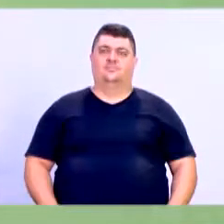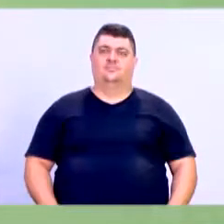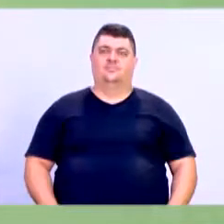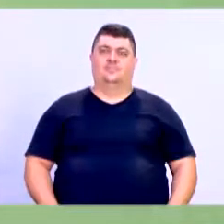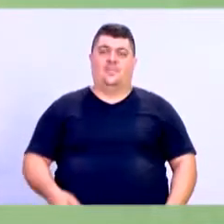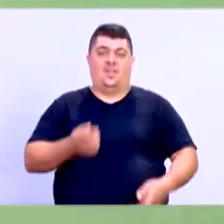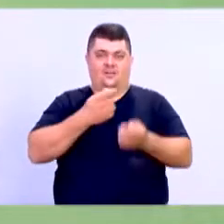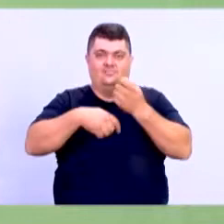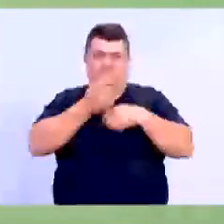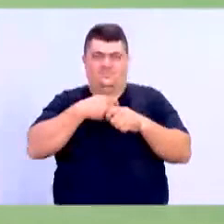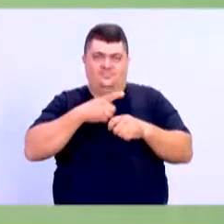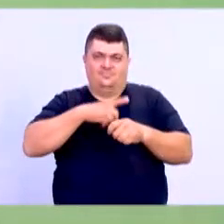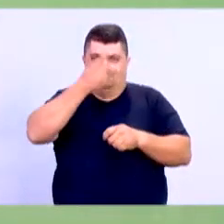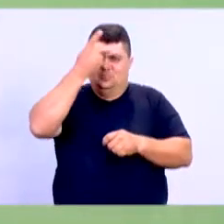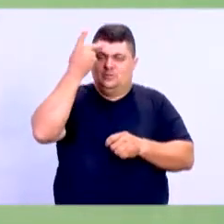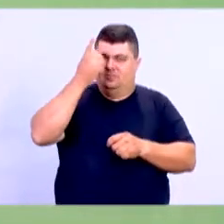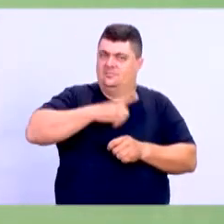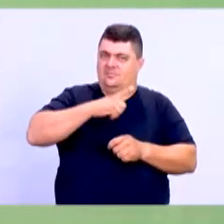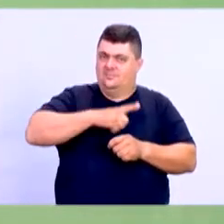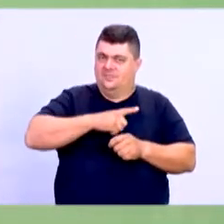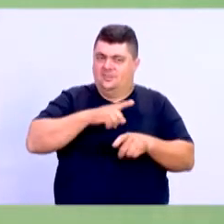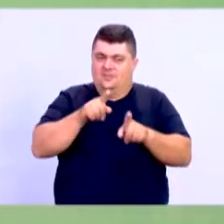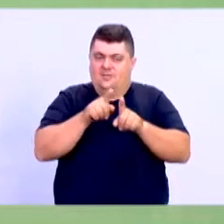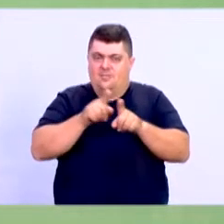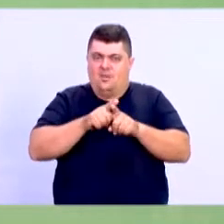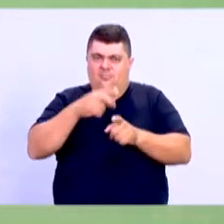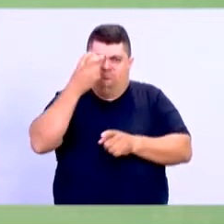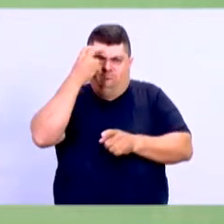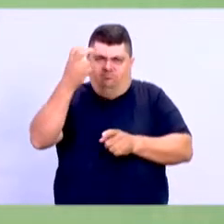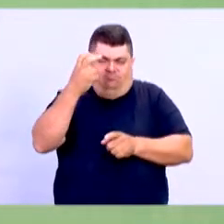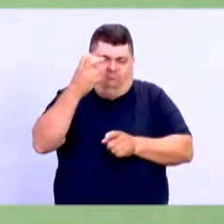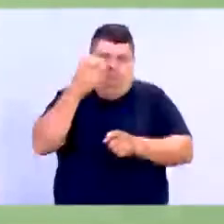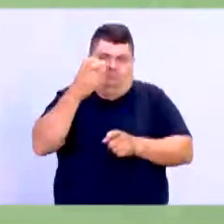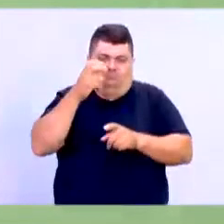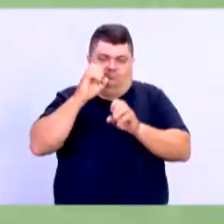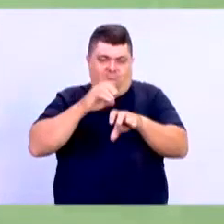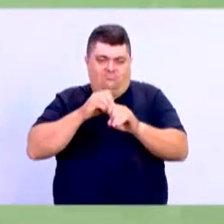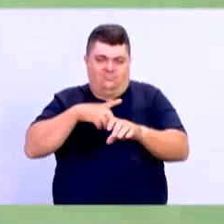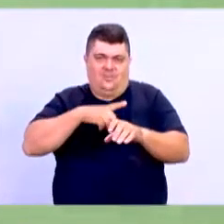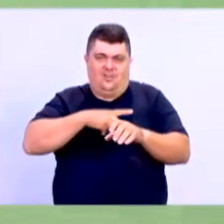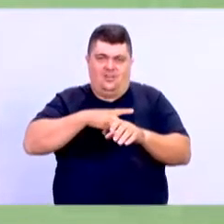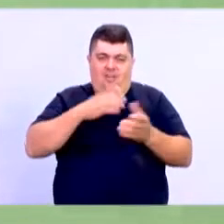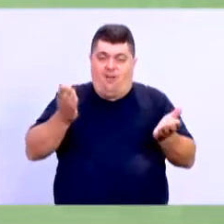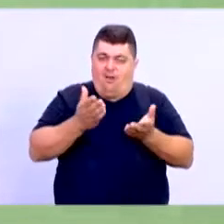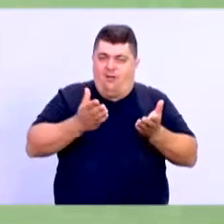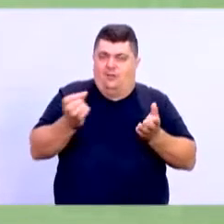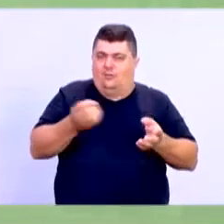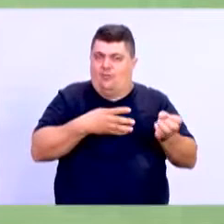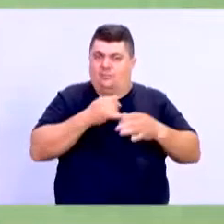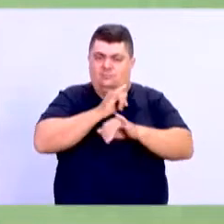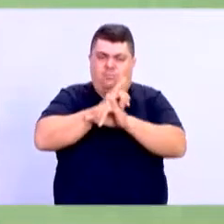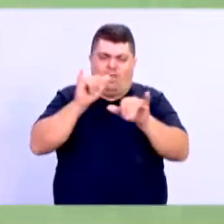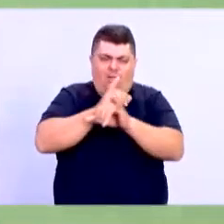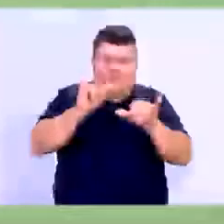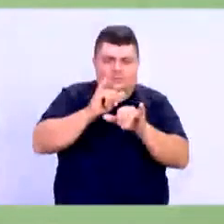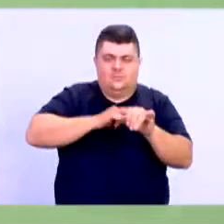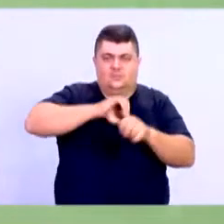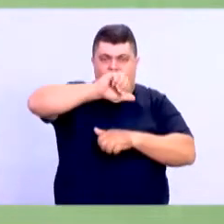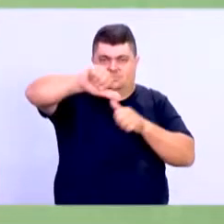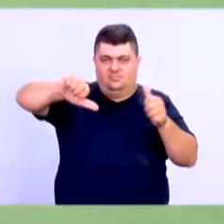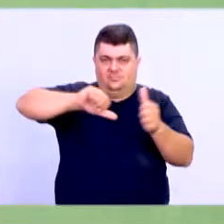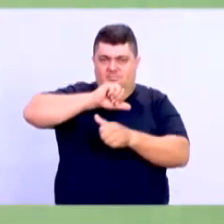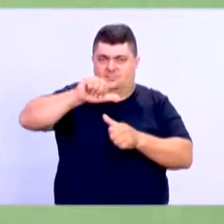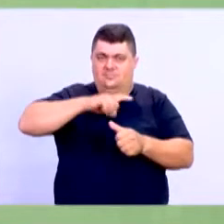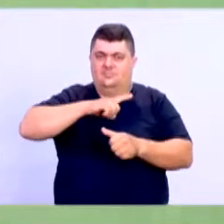A administração de talentos e do capital intelectual. Na era da informação em que vivemos, as mudanças